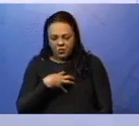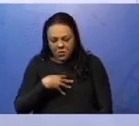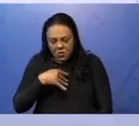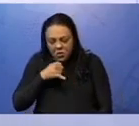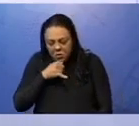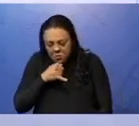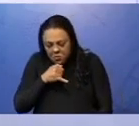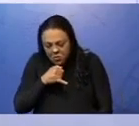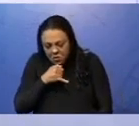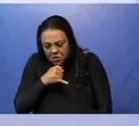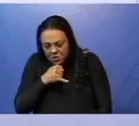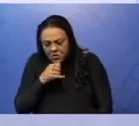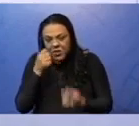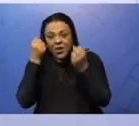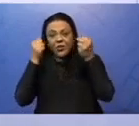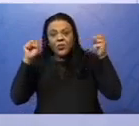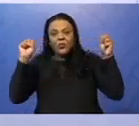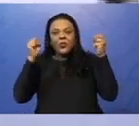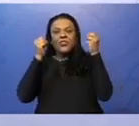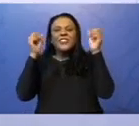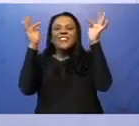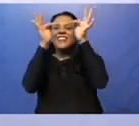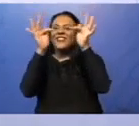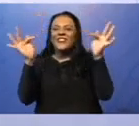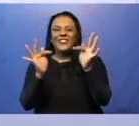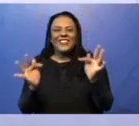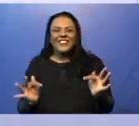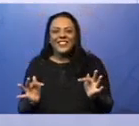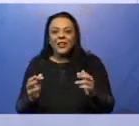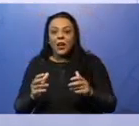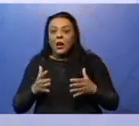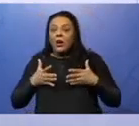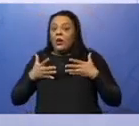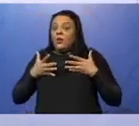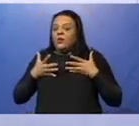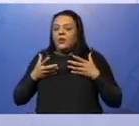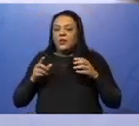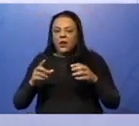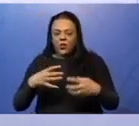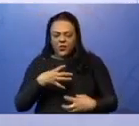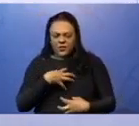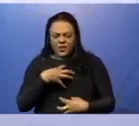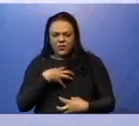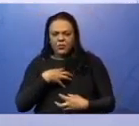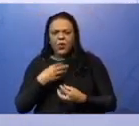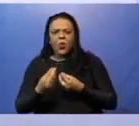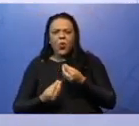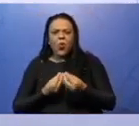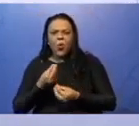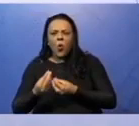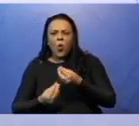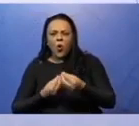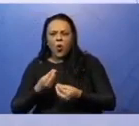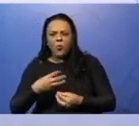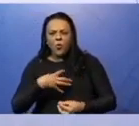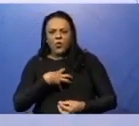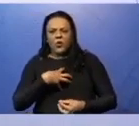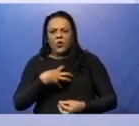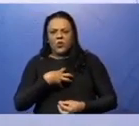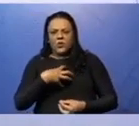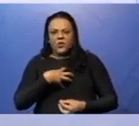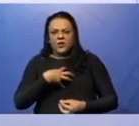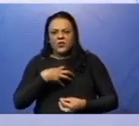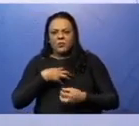cabisbaixo, esportista, feliz, impressionado. É sempre o estado em que ele se encontra. É diferente desses que